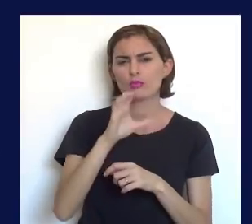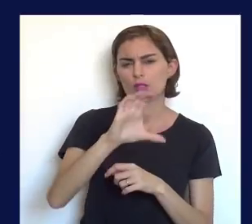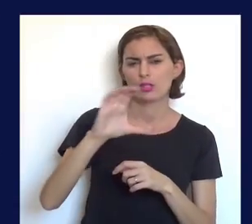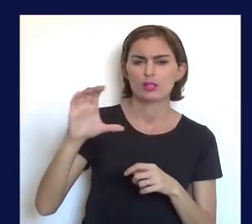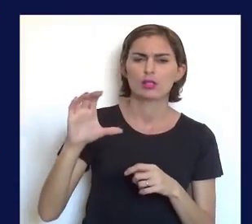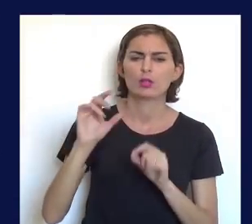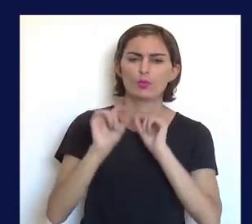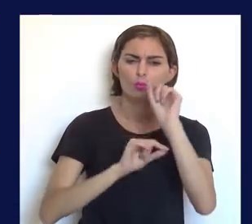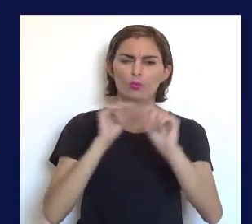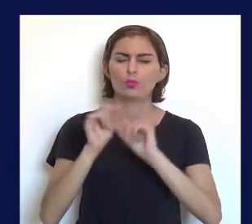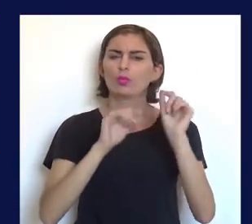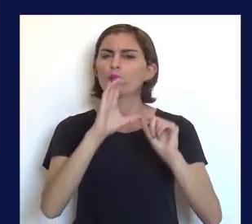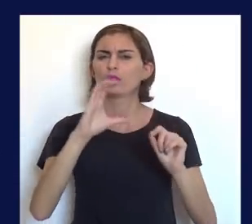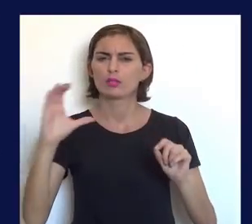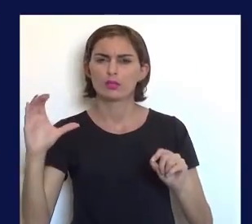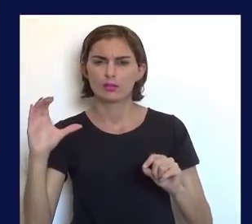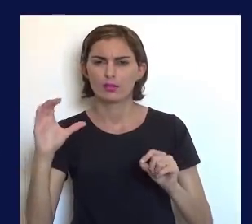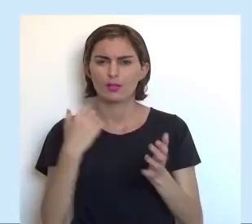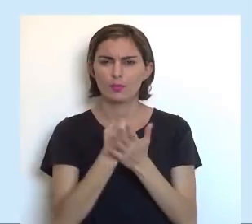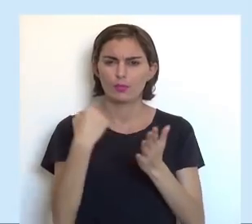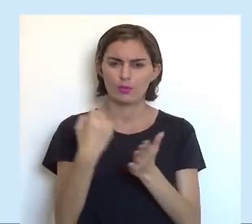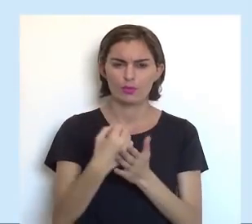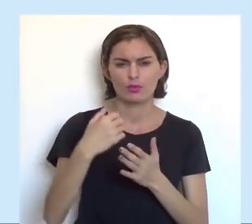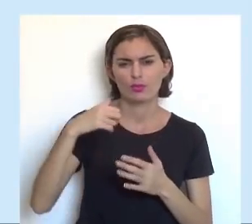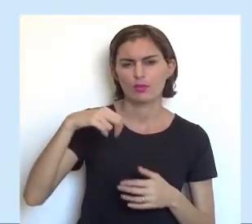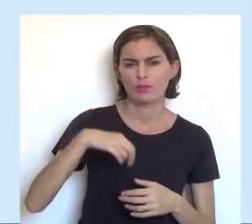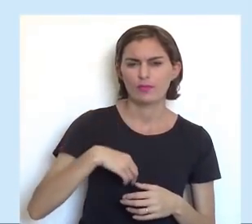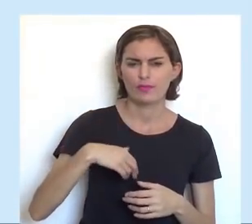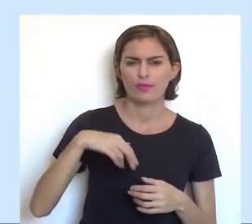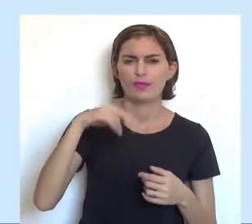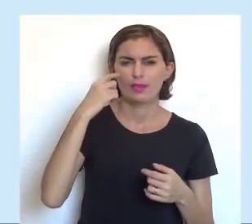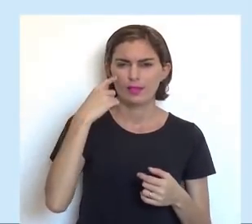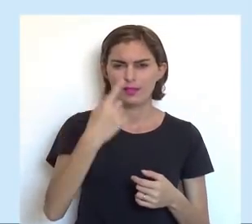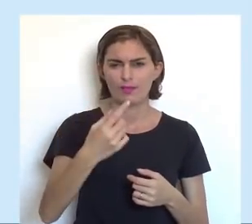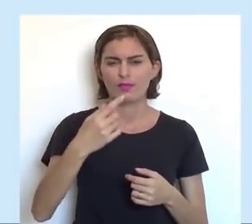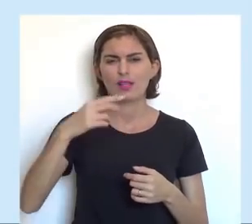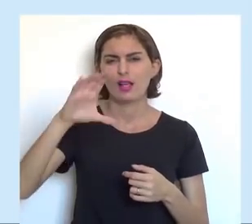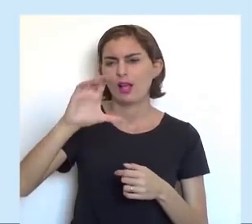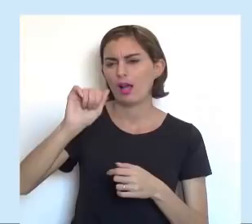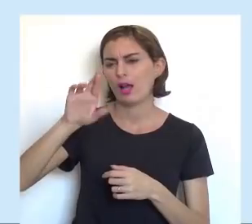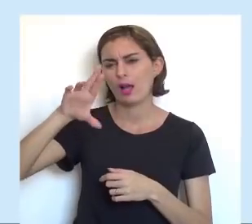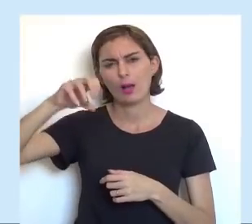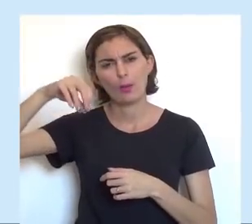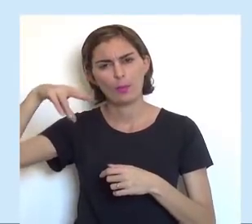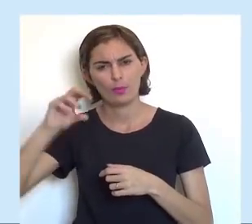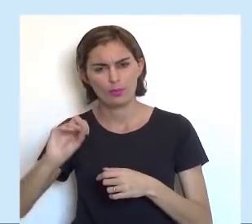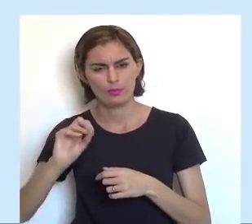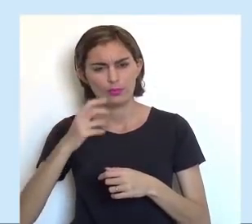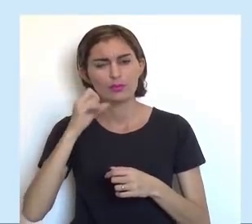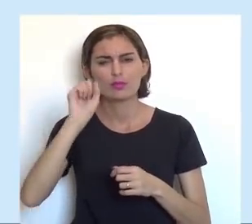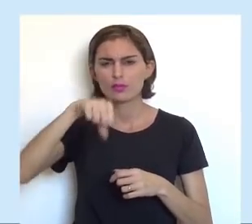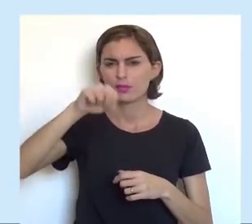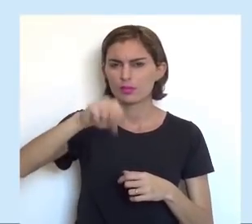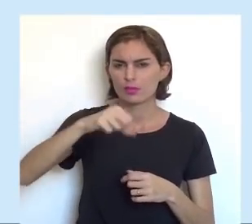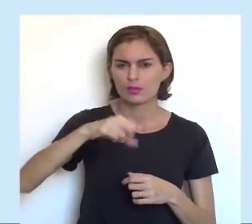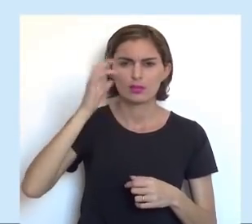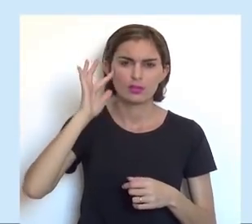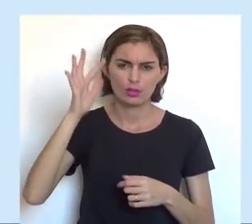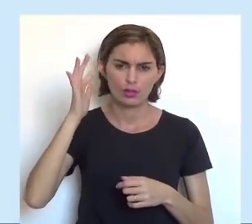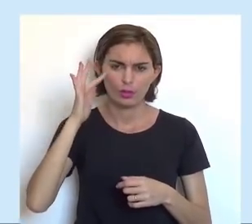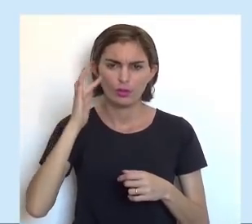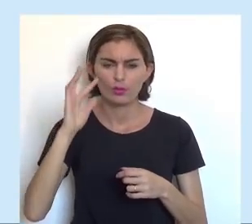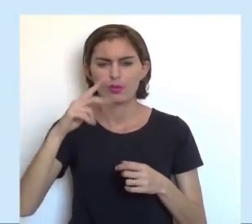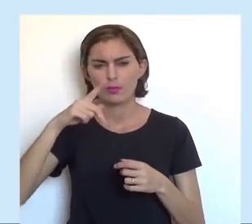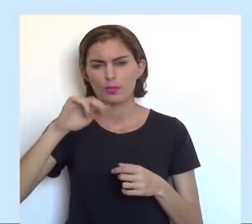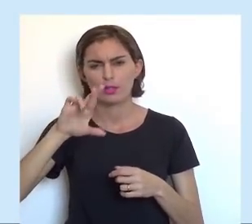que é CC, Flávio? Lembre-se do protocolo de Kyoto, crédito de carbono, sim. Então, essa teoria,